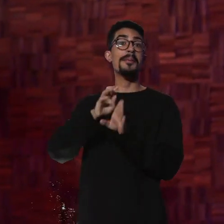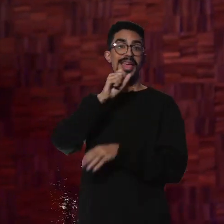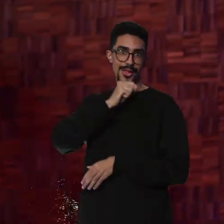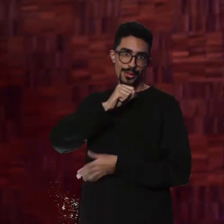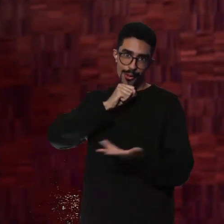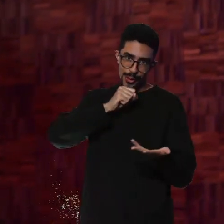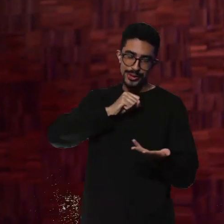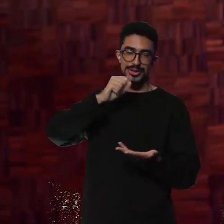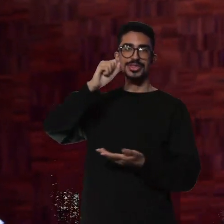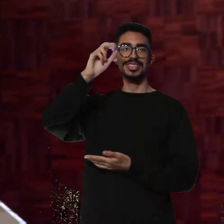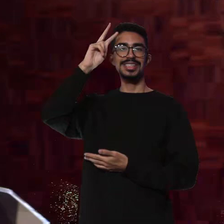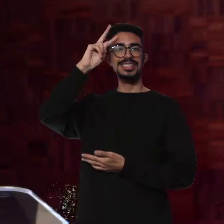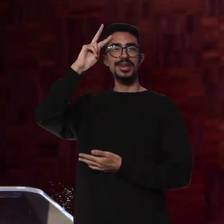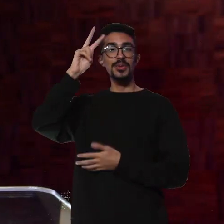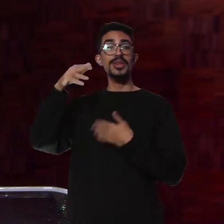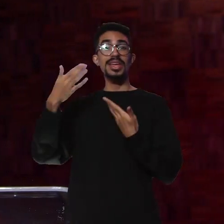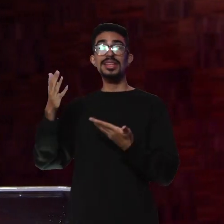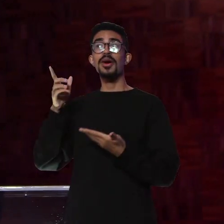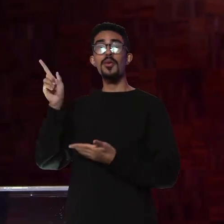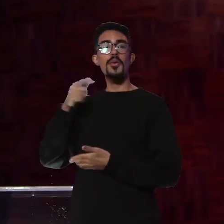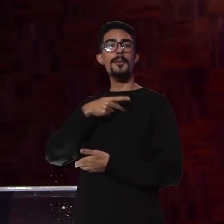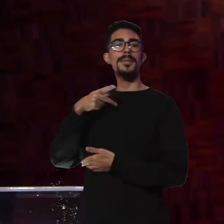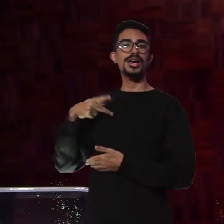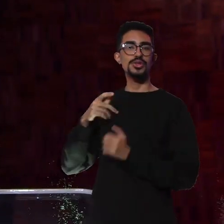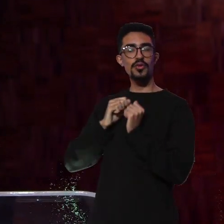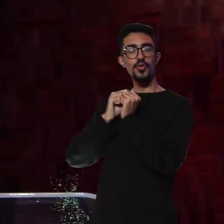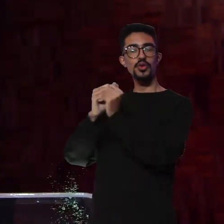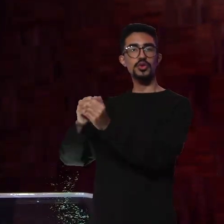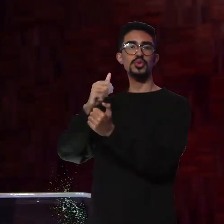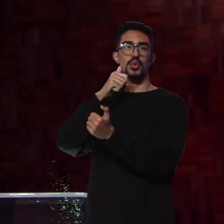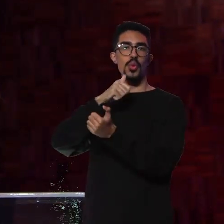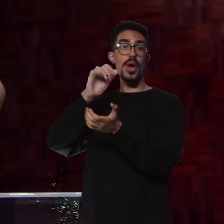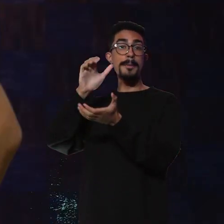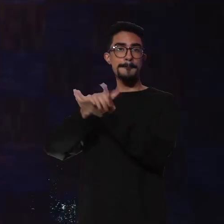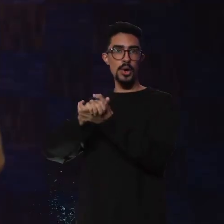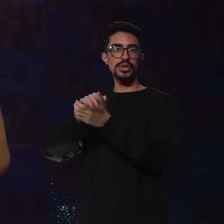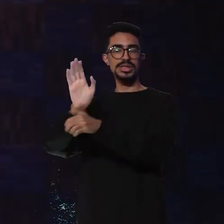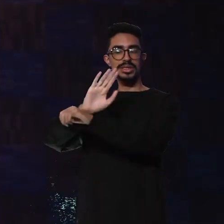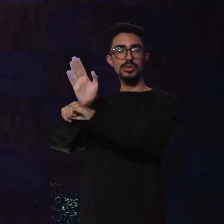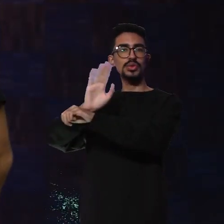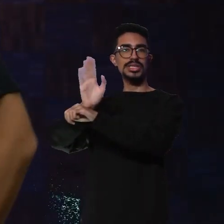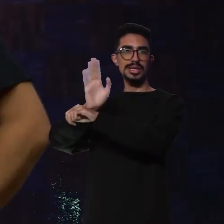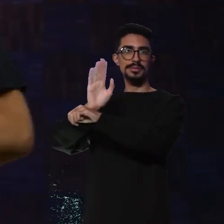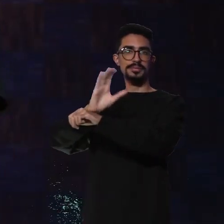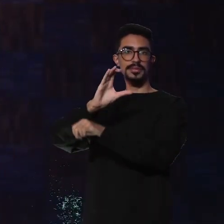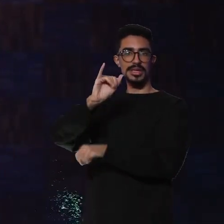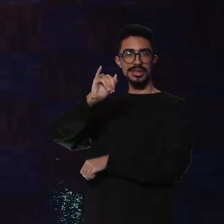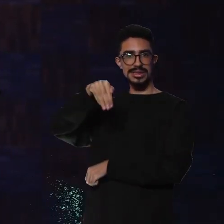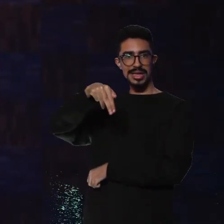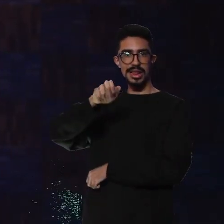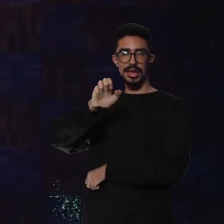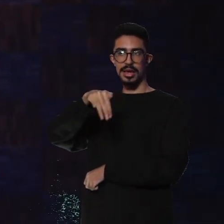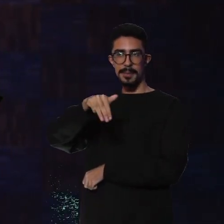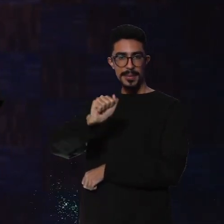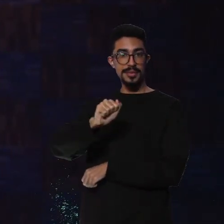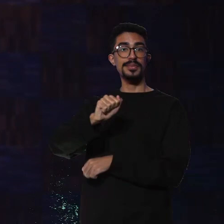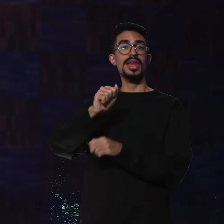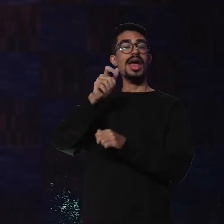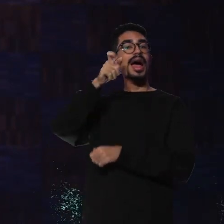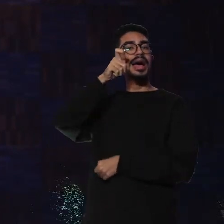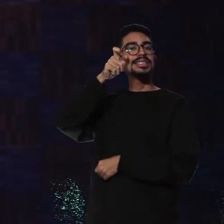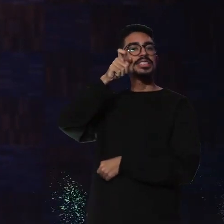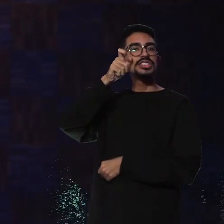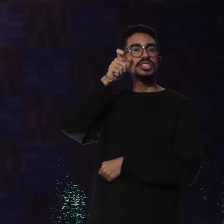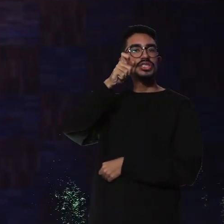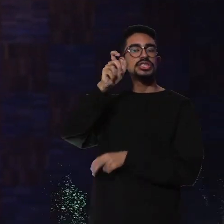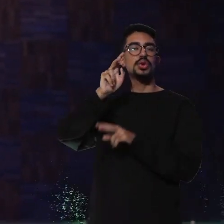assistindo um filme, e fomos ver aquele filme já mais antigo, mas A Cabana, no lançamento. Não quero entrar em questões teológicas do livro ou